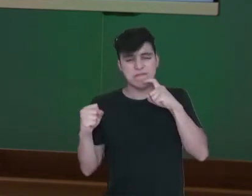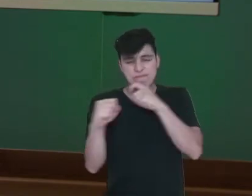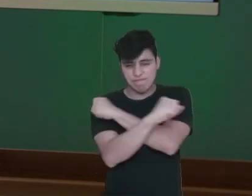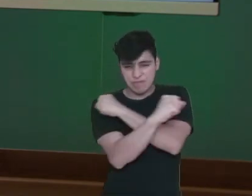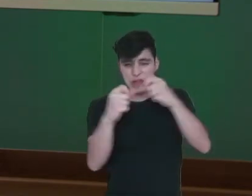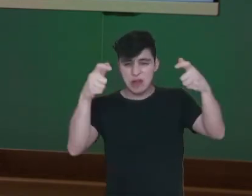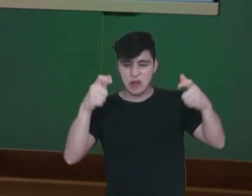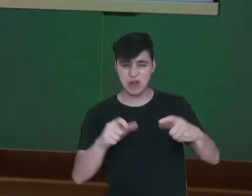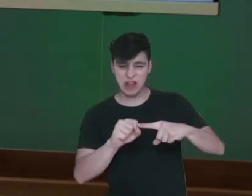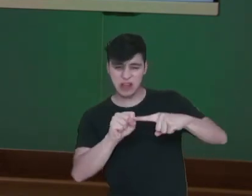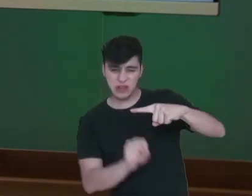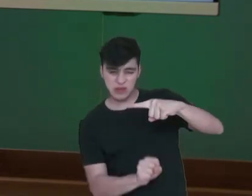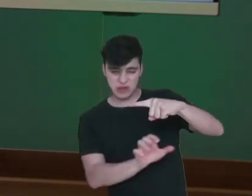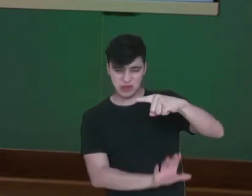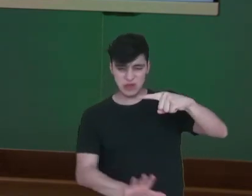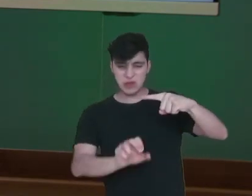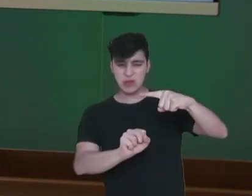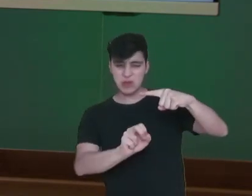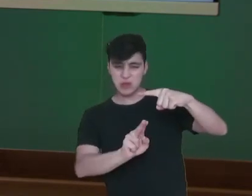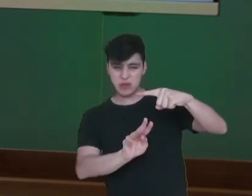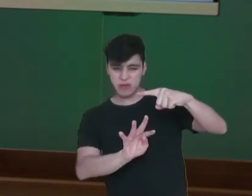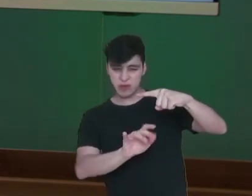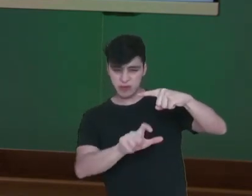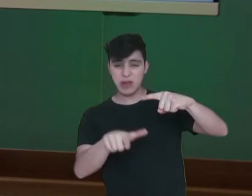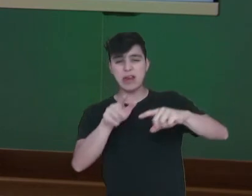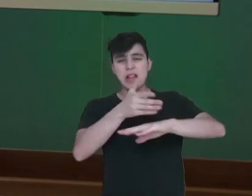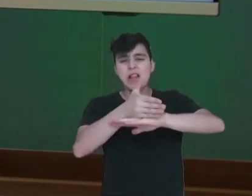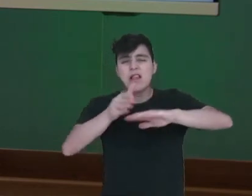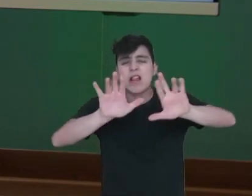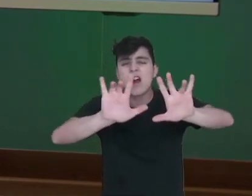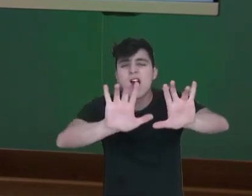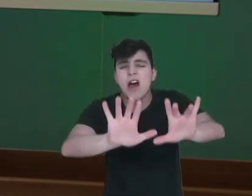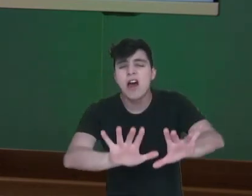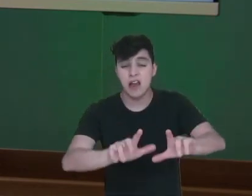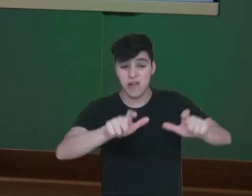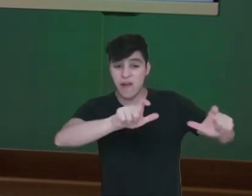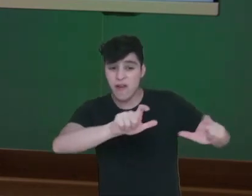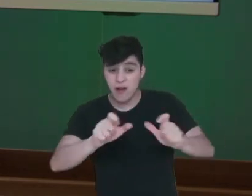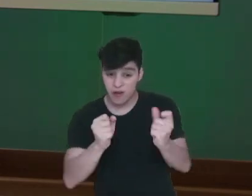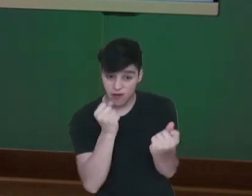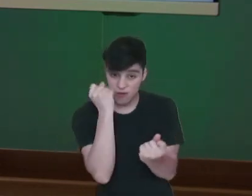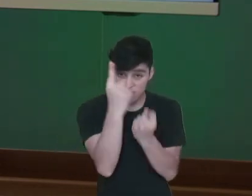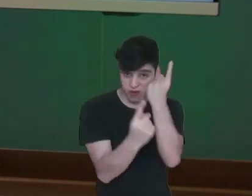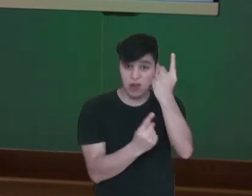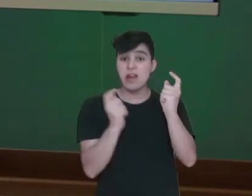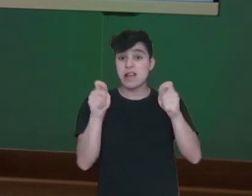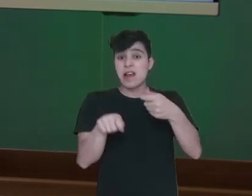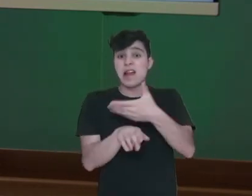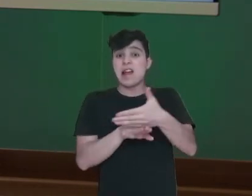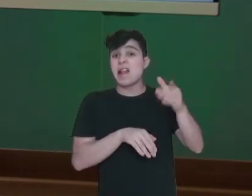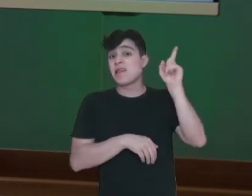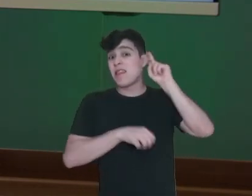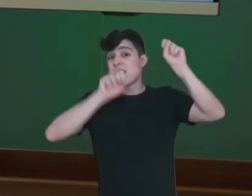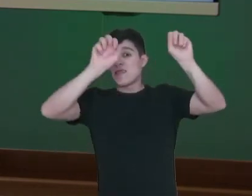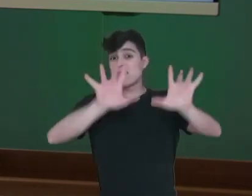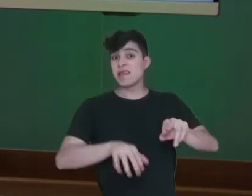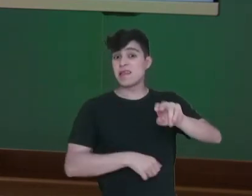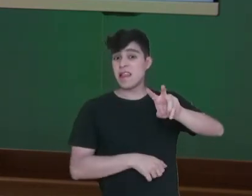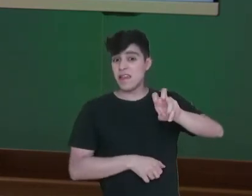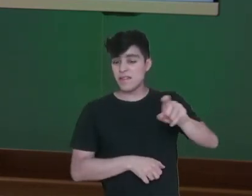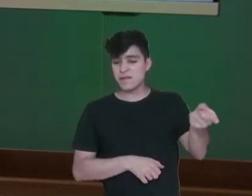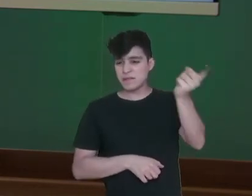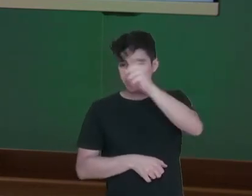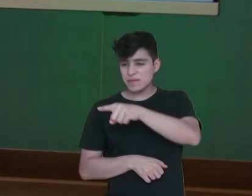clima subtropical, com formação de geadas e em alguns locais precipitação de neve, e as estações